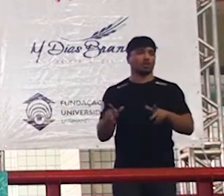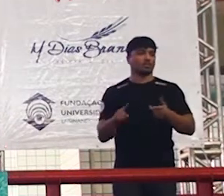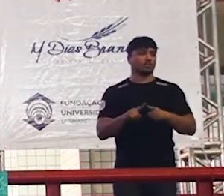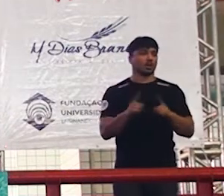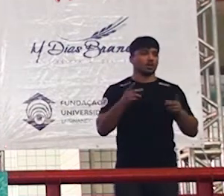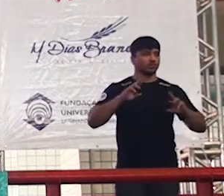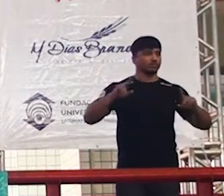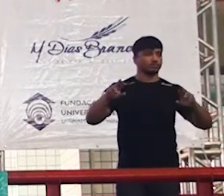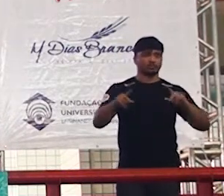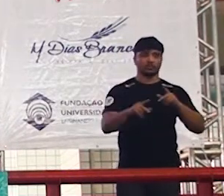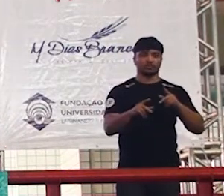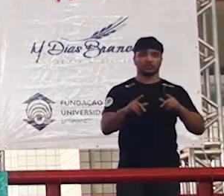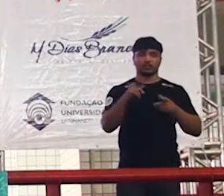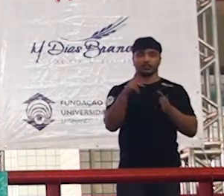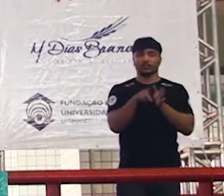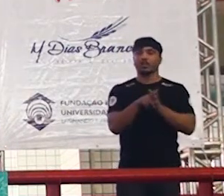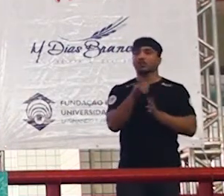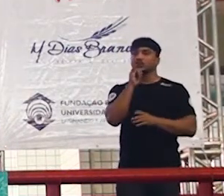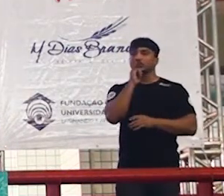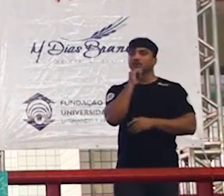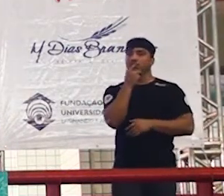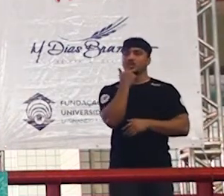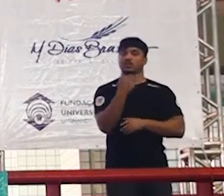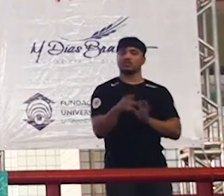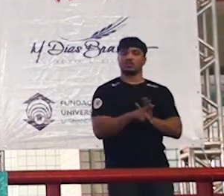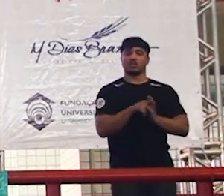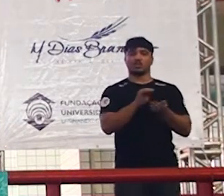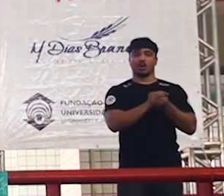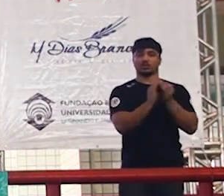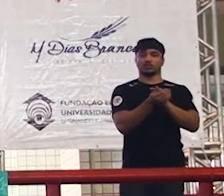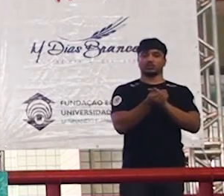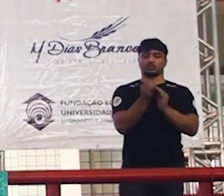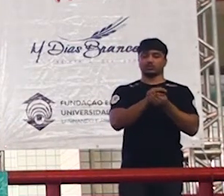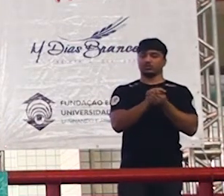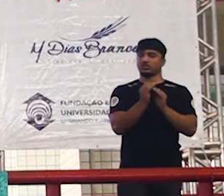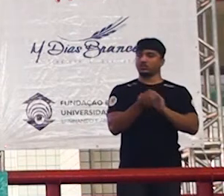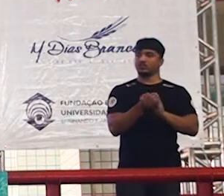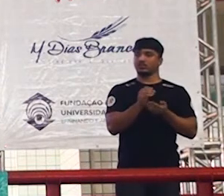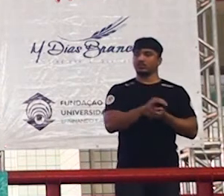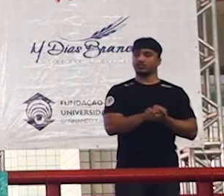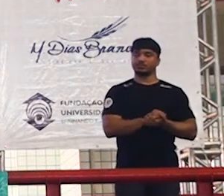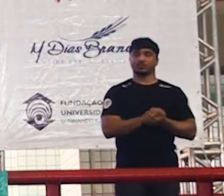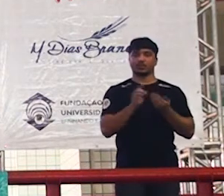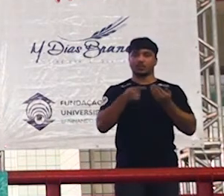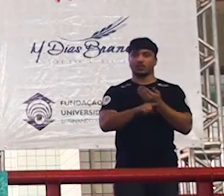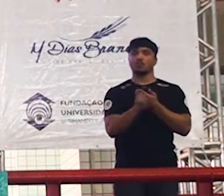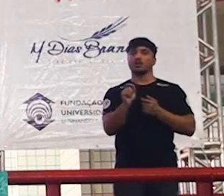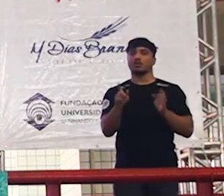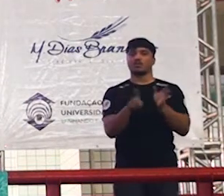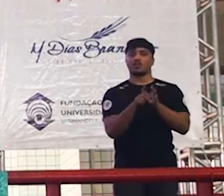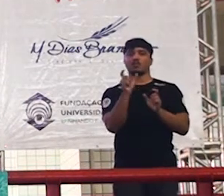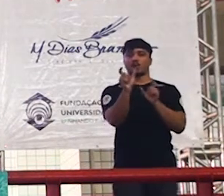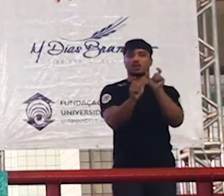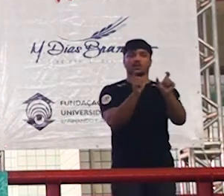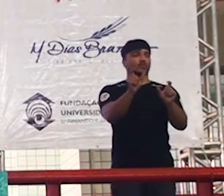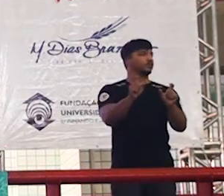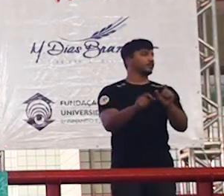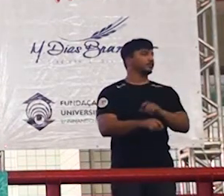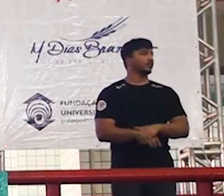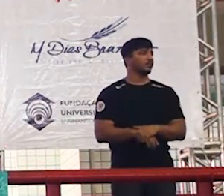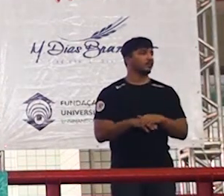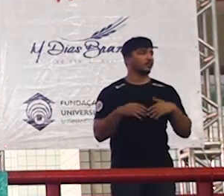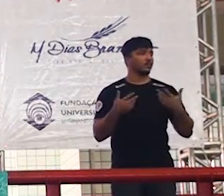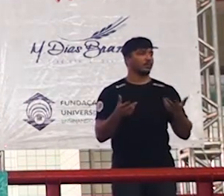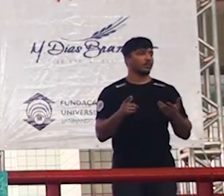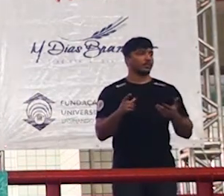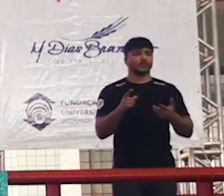diferente. Qual é a matéria-prima da linguagem artística, literária? As palavras. Então eu só